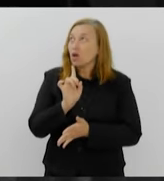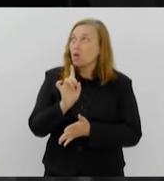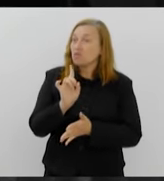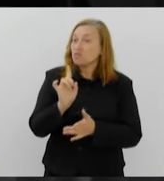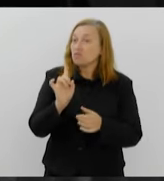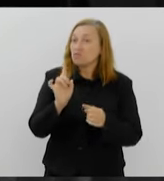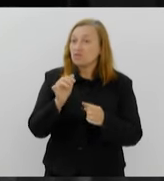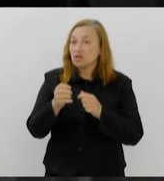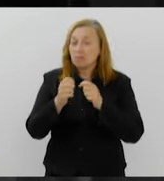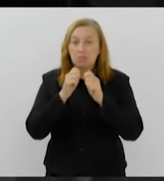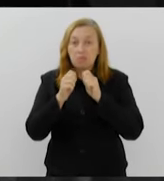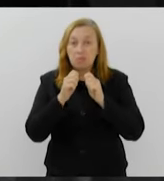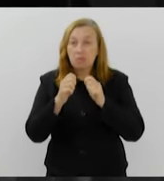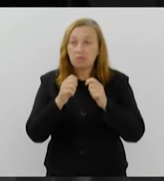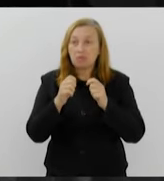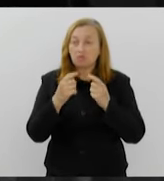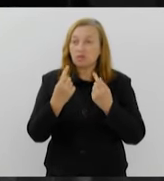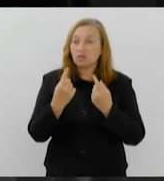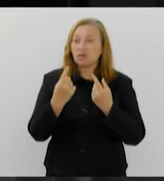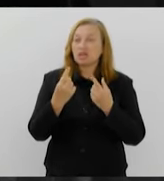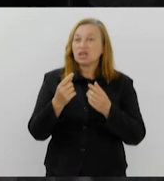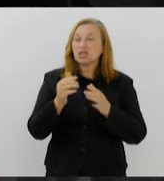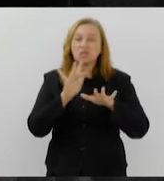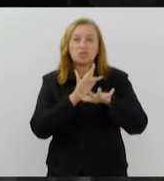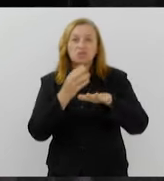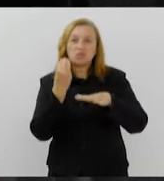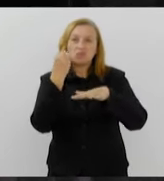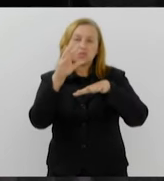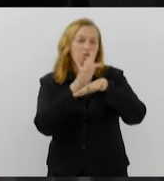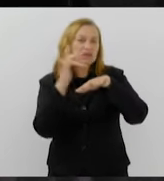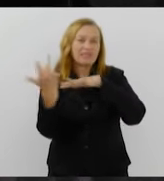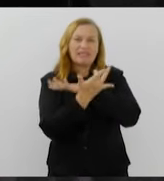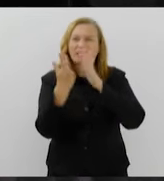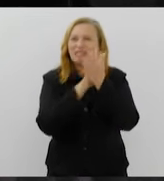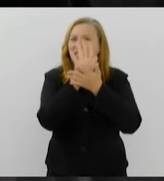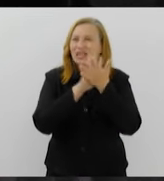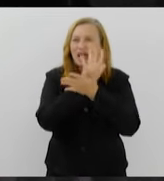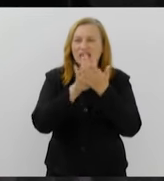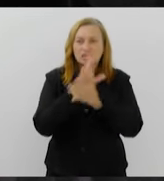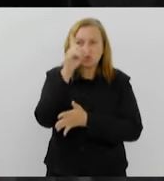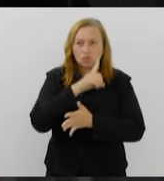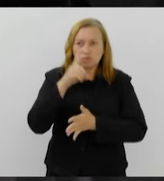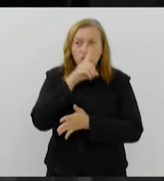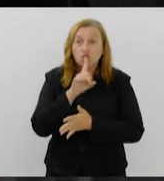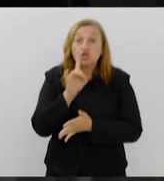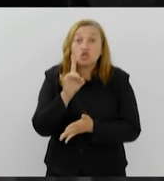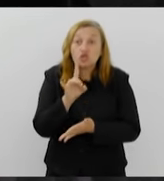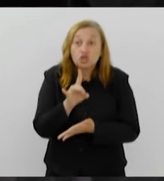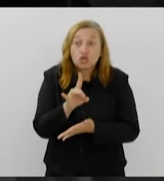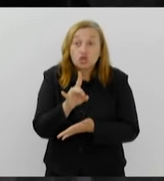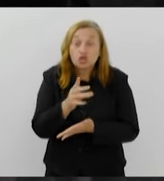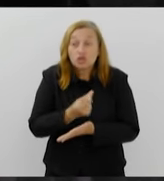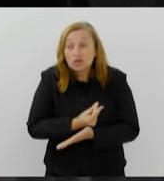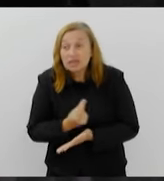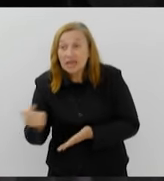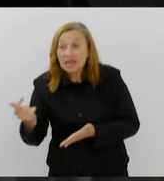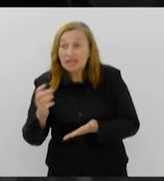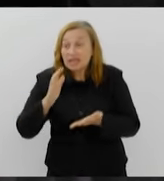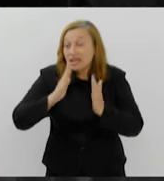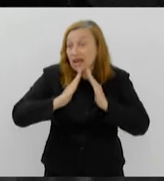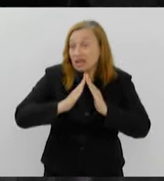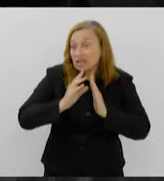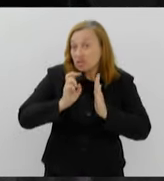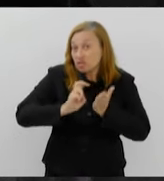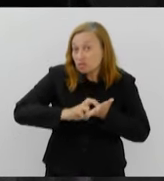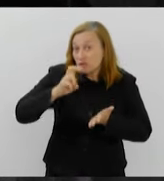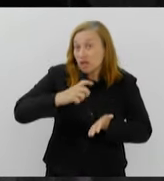interlocução com eleitores não publiquei absolutamente nada nas redes sociais ão somente saí de casa pela manhã